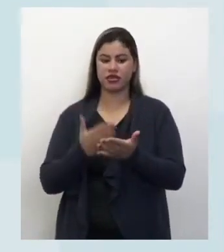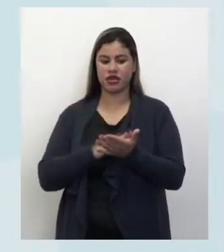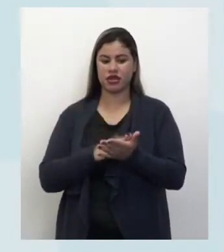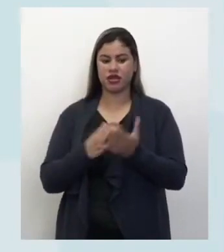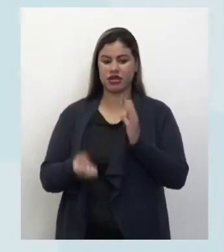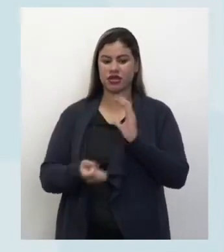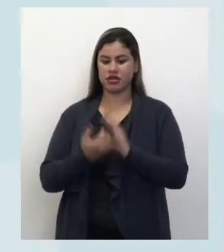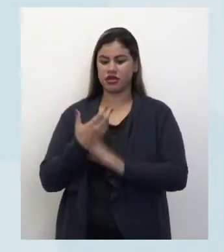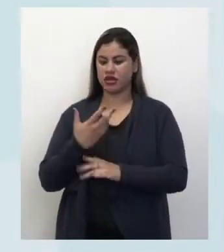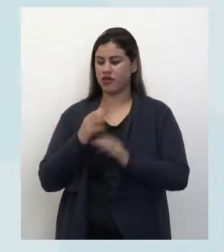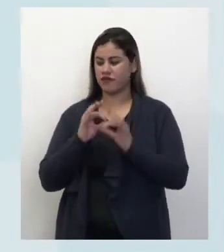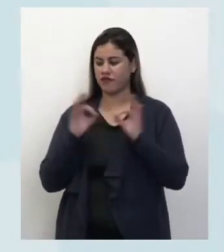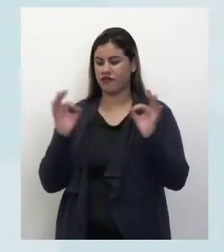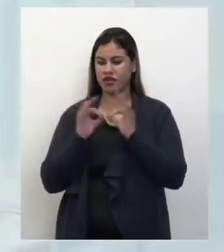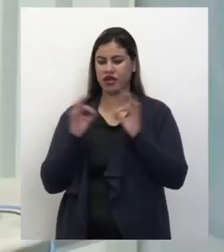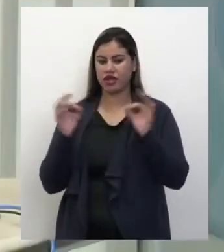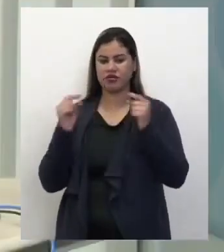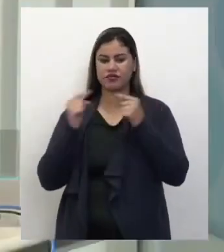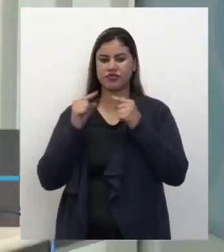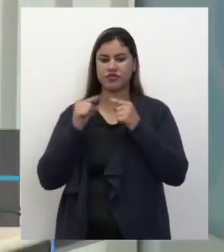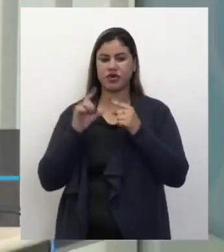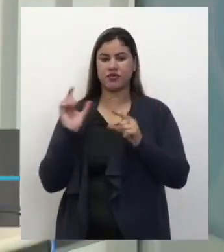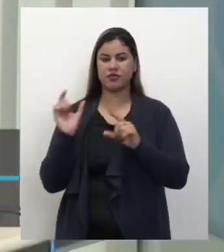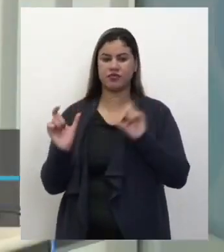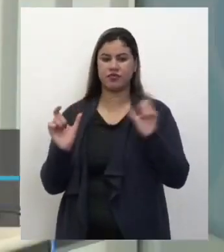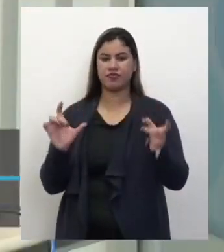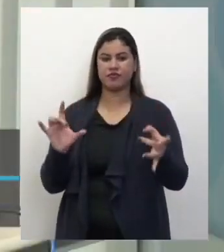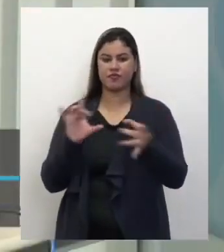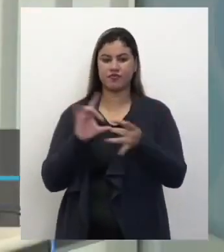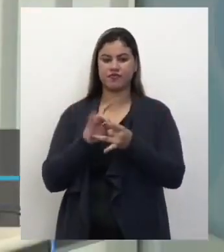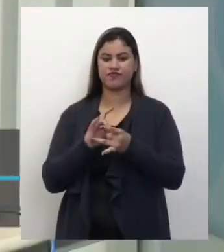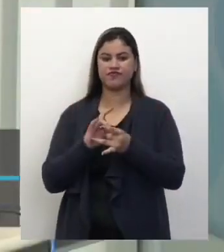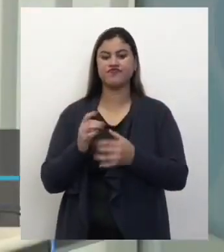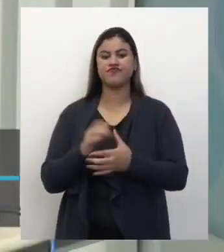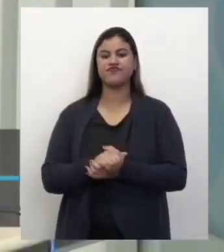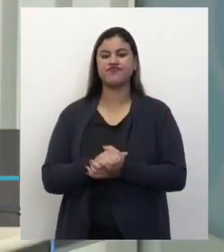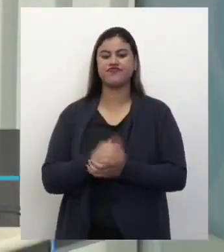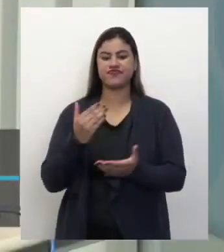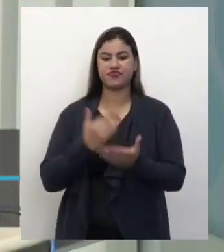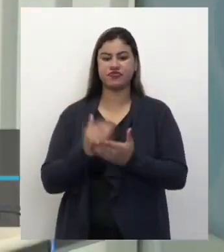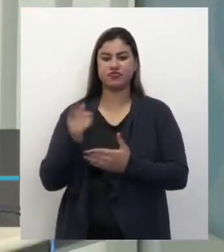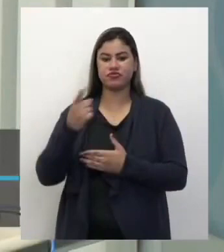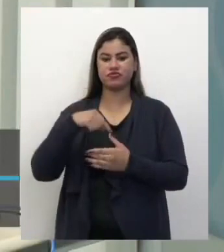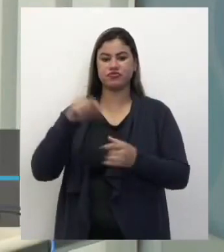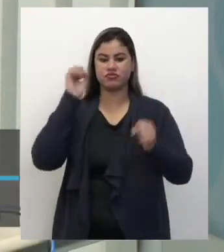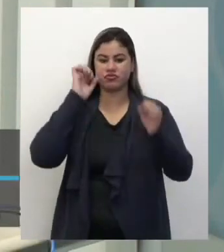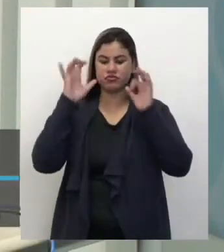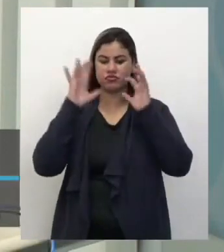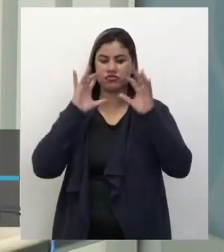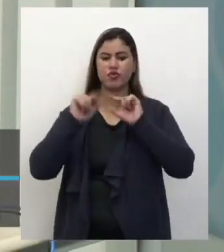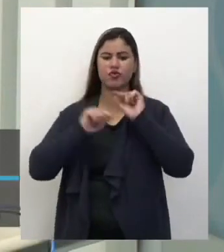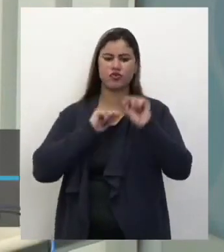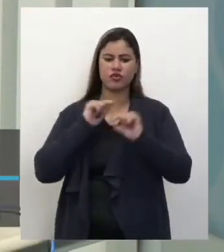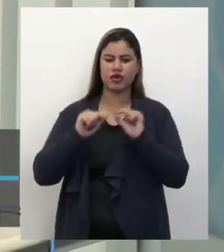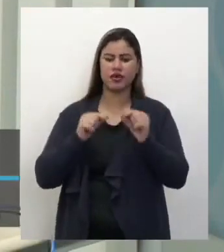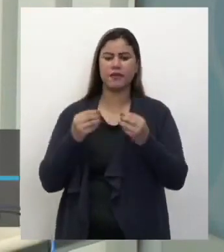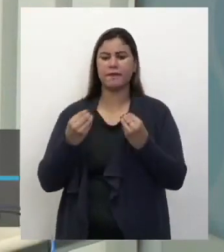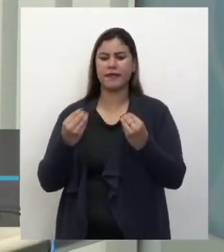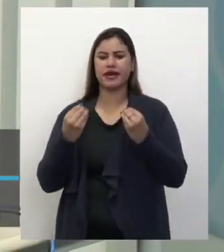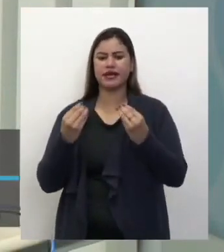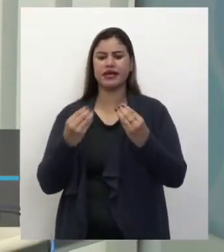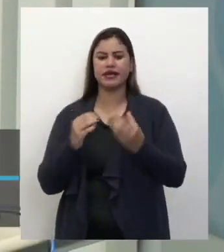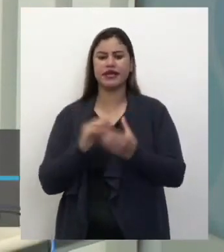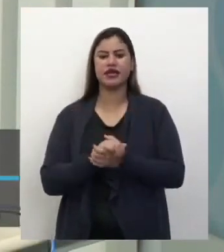algumas orações utilizando alguns conectivos. E já para começar, para pensarmos o que é o conectivo, para que serve,